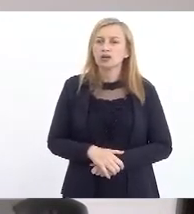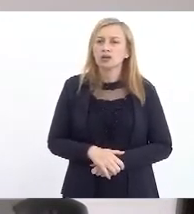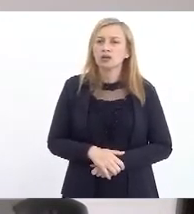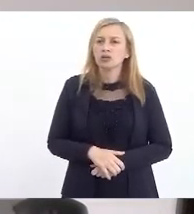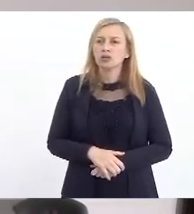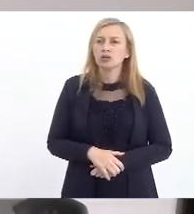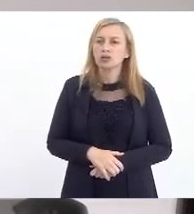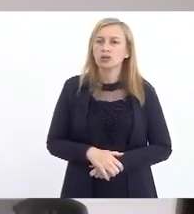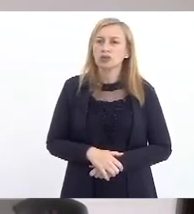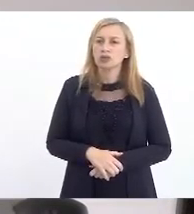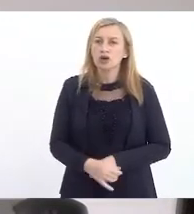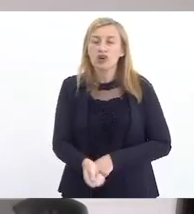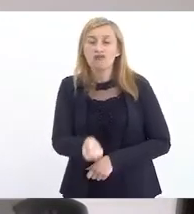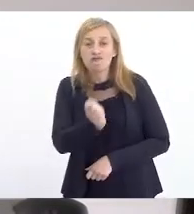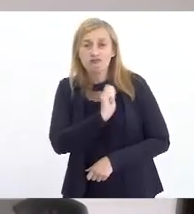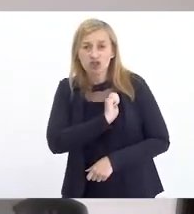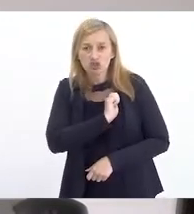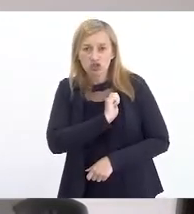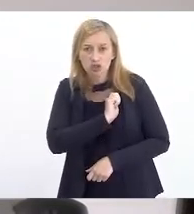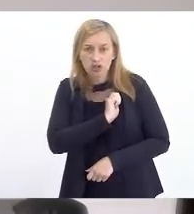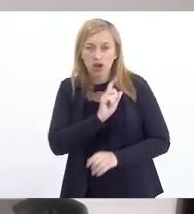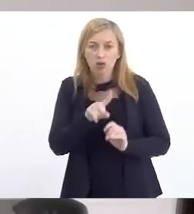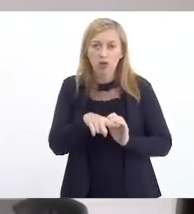regime de recuperação fiscal,